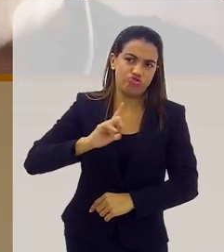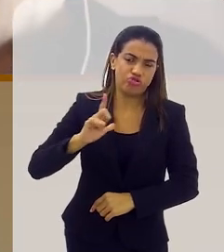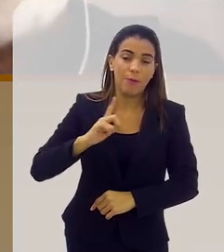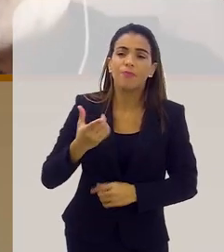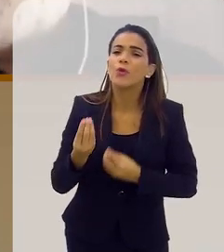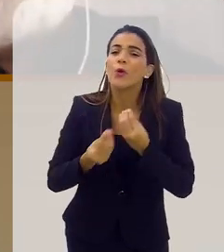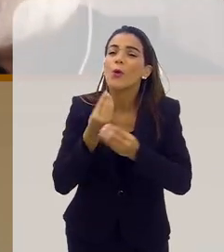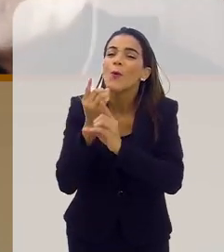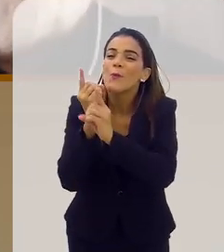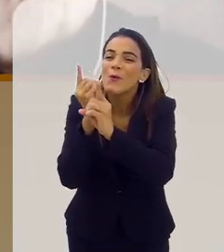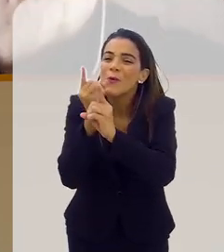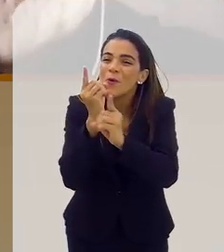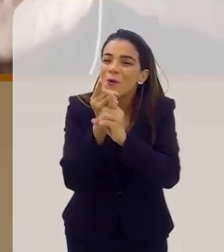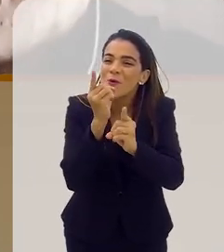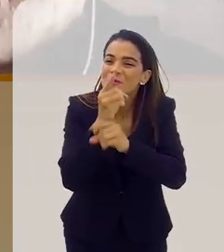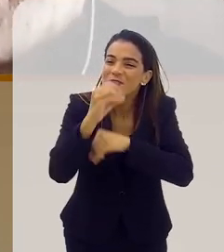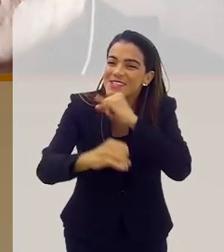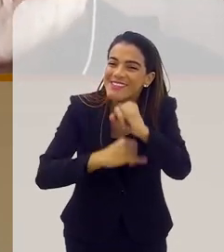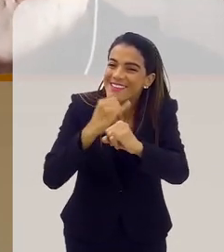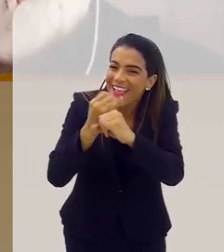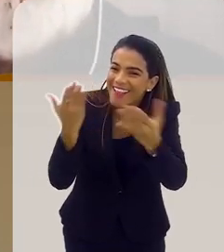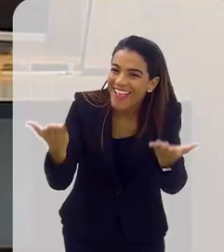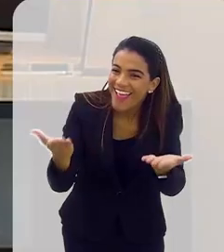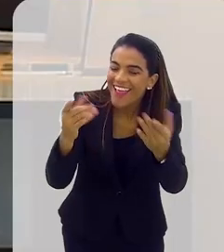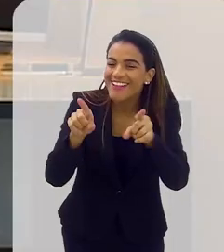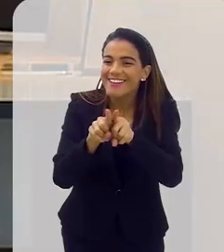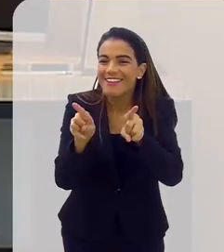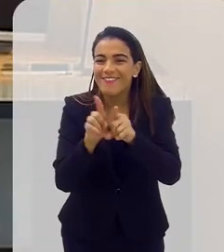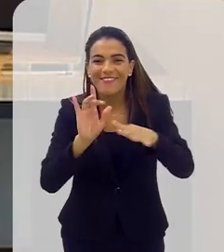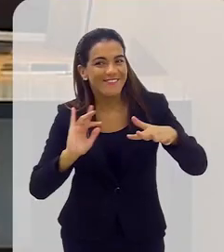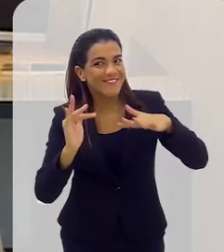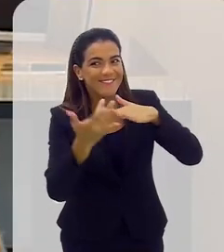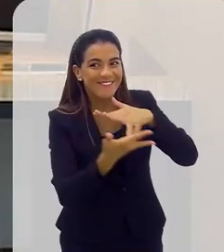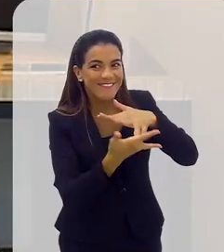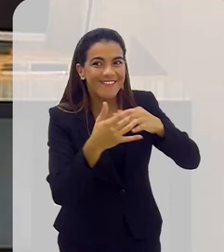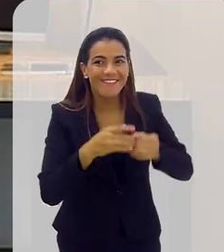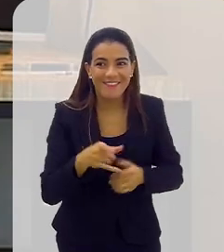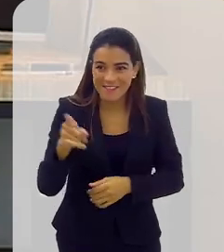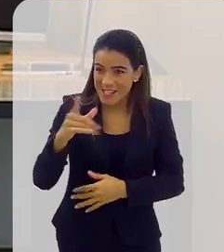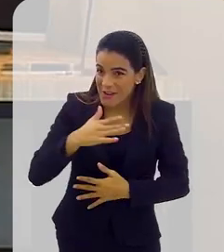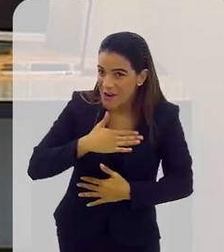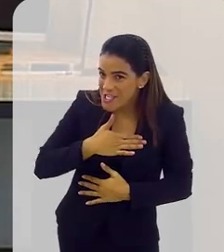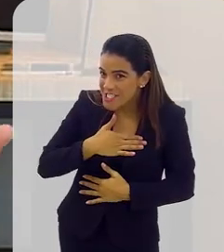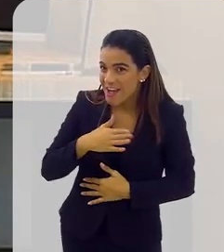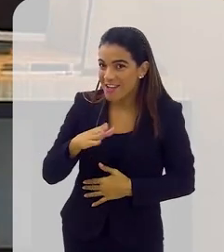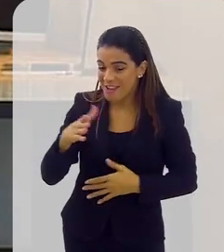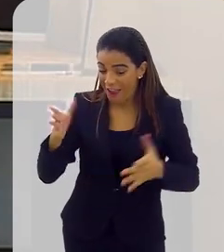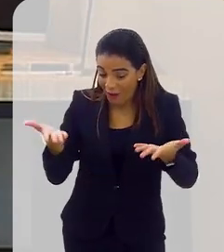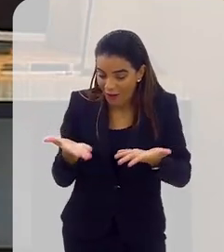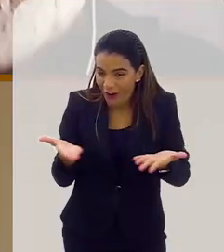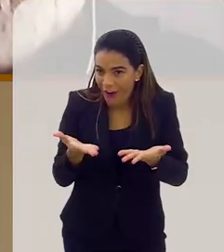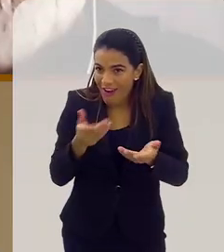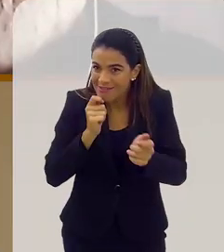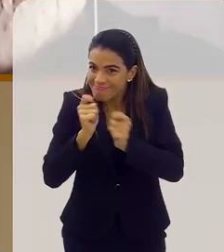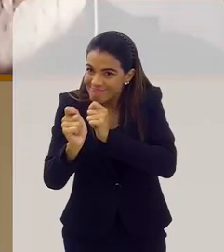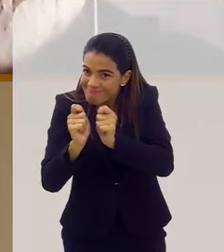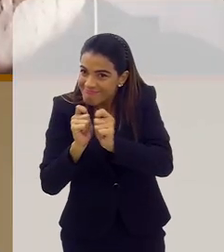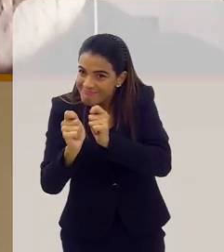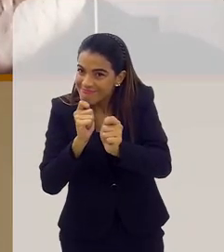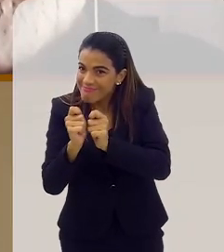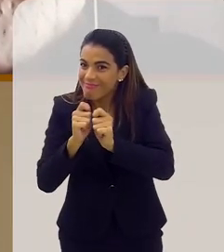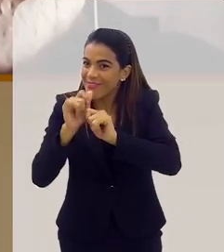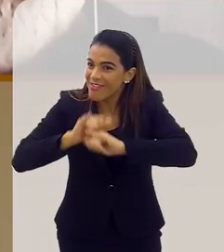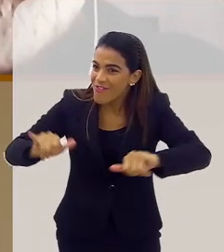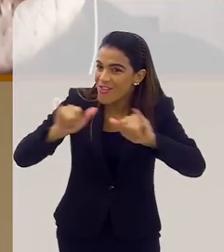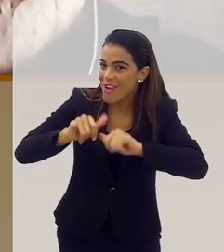existe. Como é que a gente pode te ver também na internet, enfim, nas redes sociais? Se gostaria de usar esse